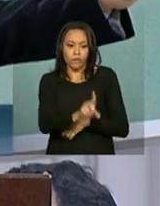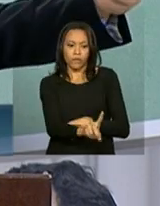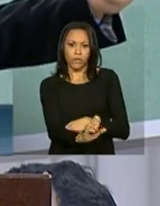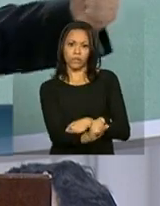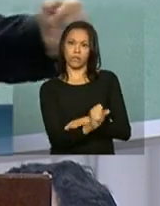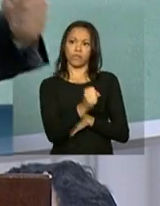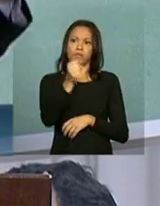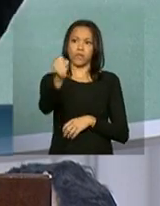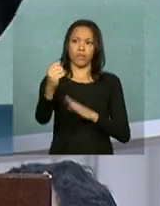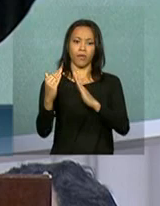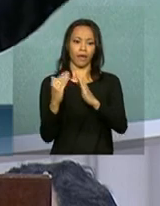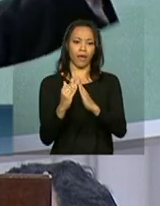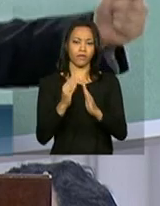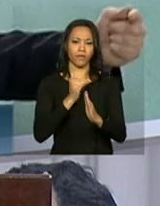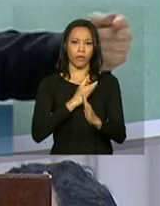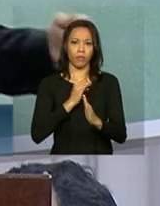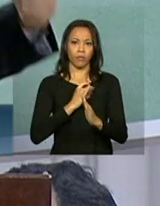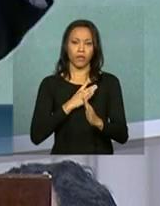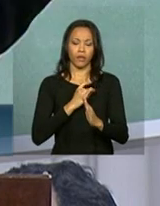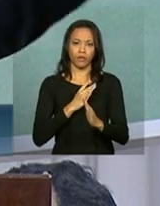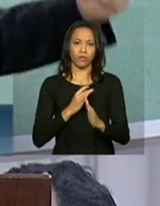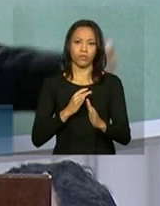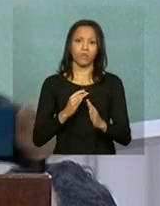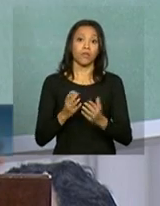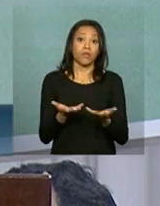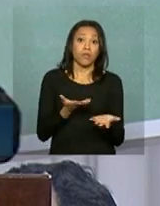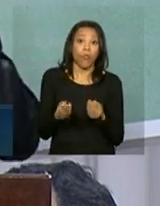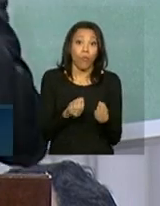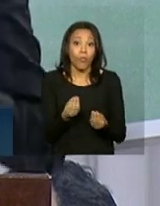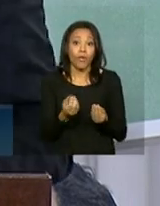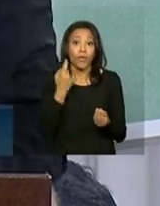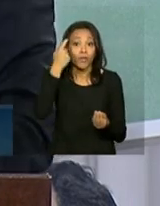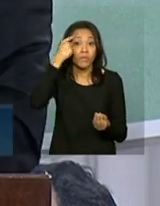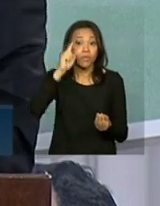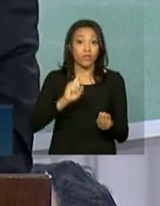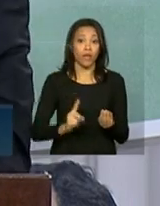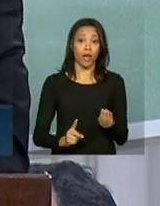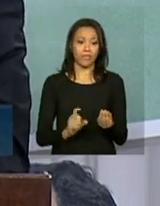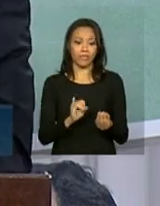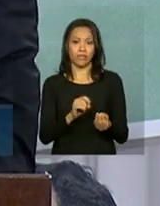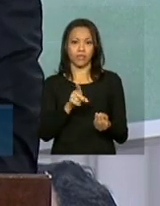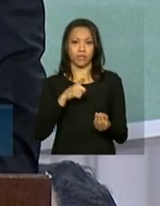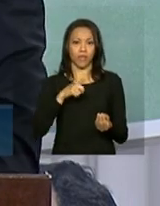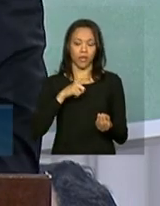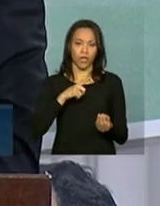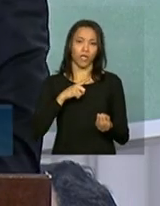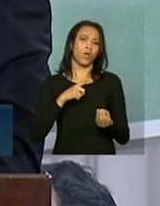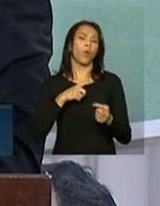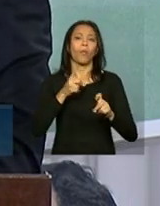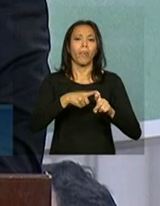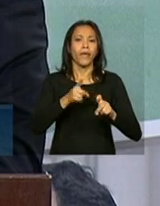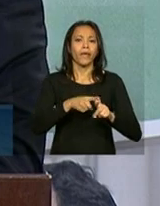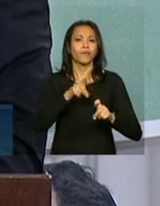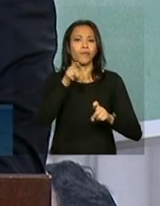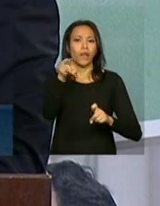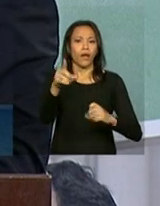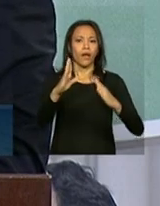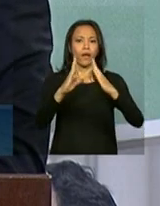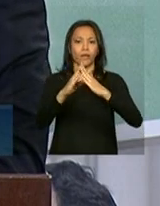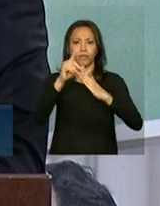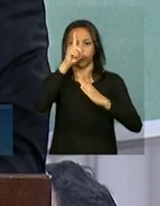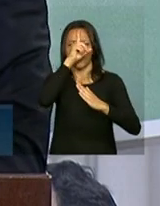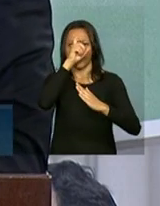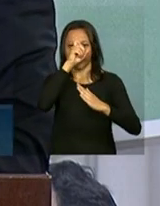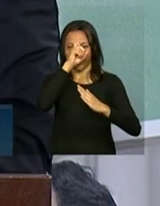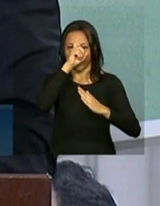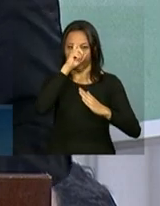para o paciente, para ele ir para a casa dele, para mais perto dele, porque ele não sabe se tem um médico lá no posto de saúde,